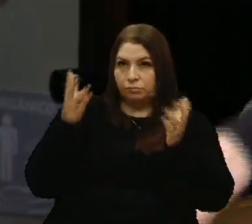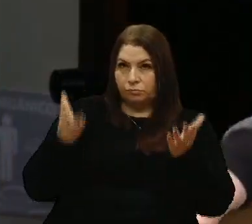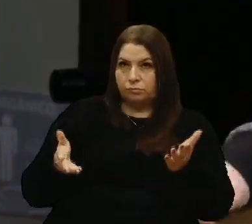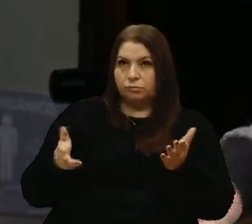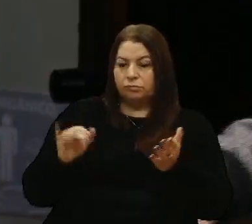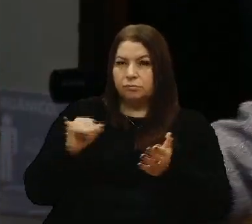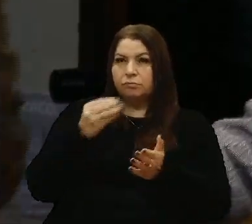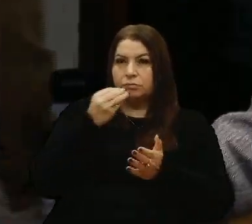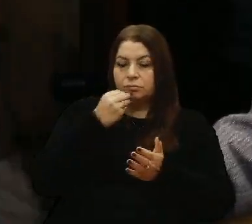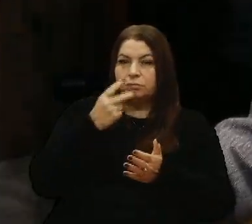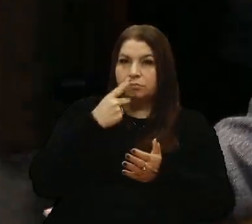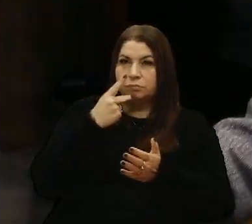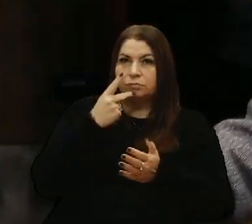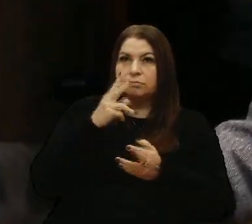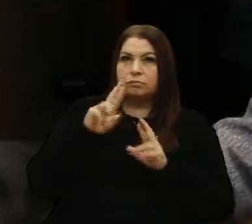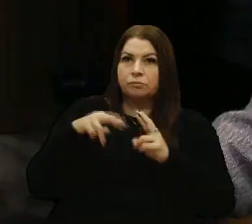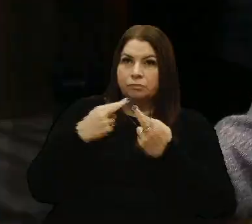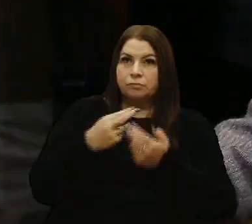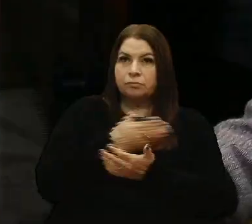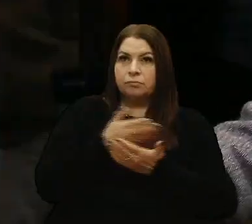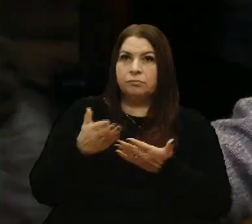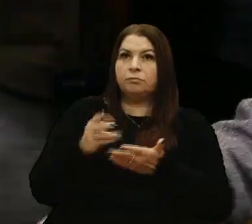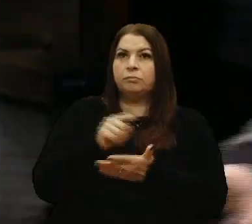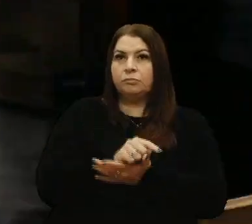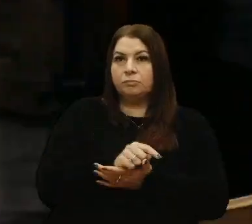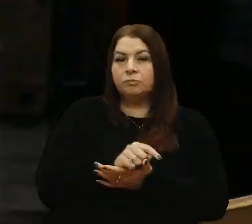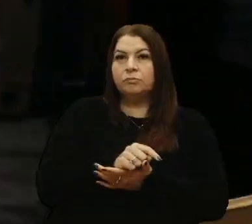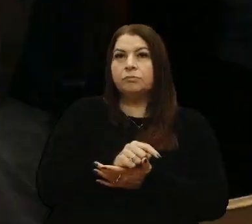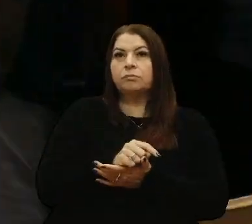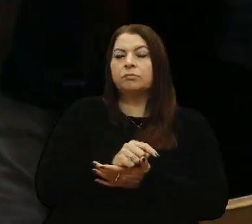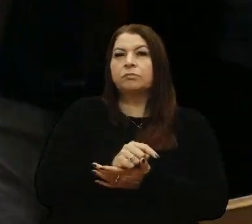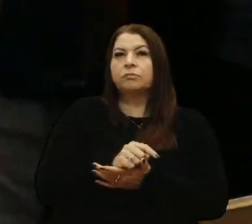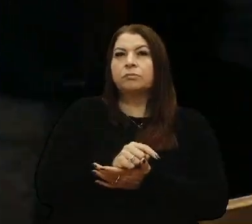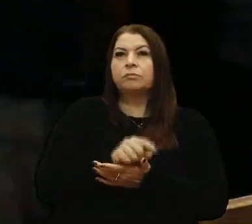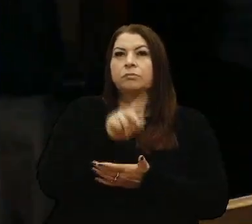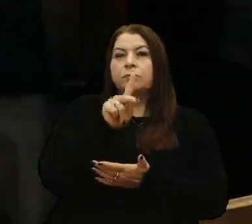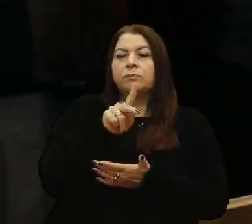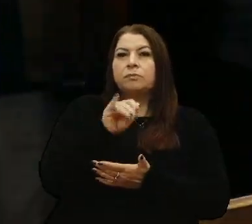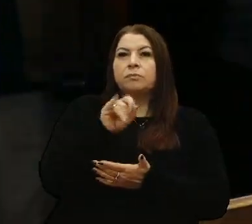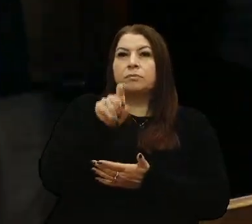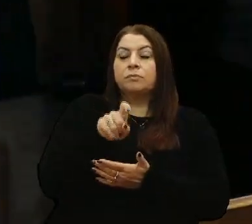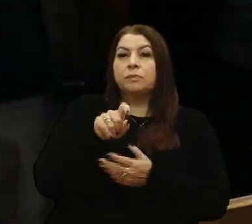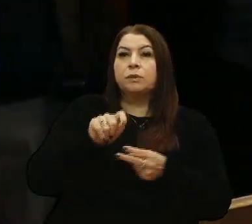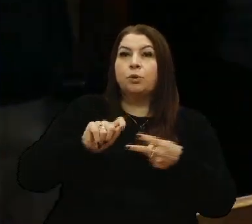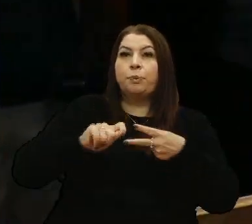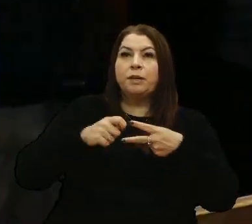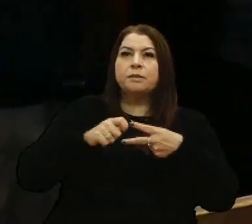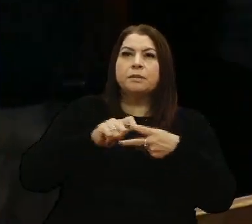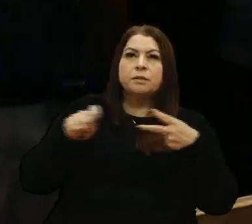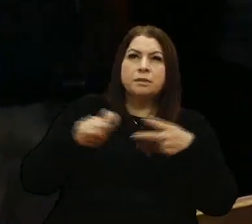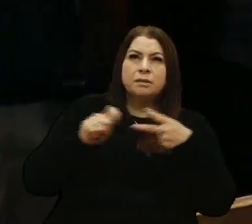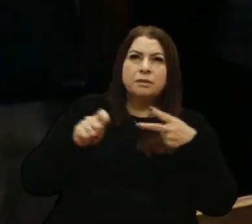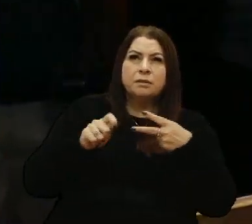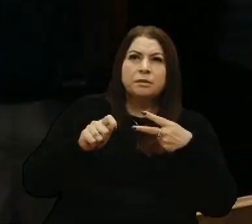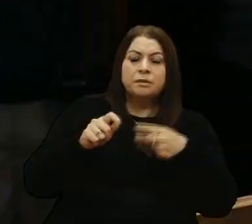tive a oportunidade de falar bastante nessa sessão, que é a questão do PIX. O presidente americano Donald